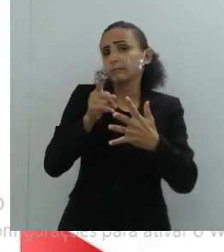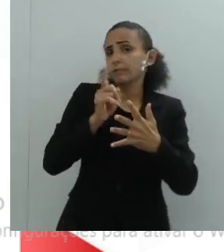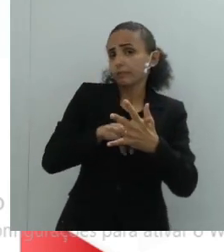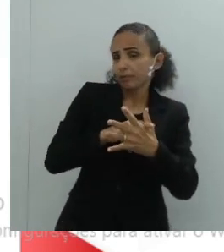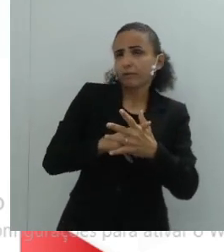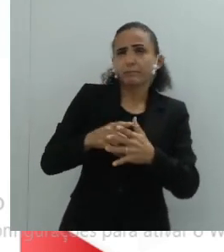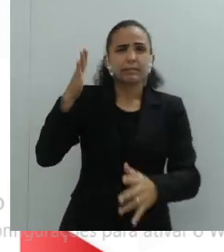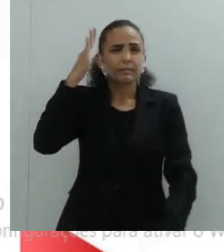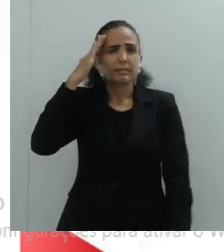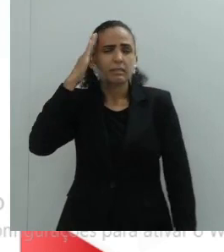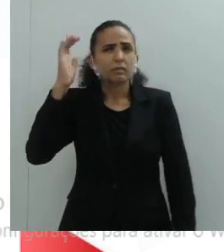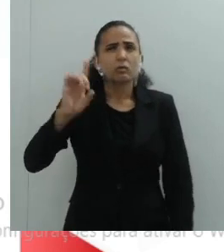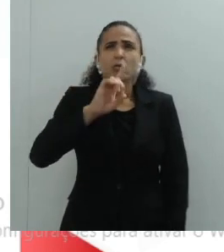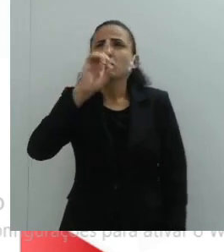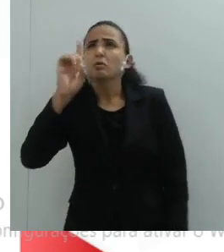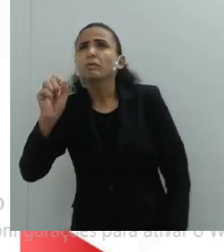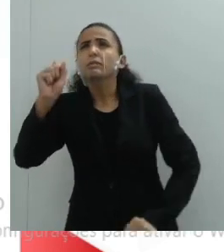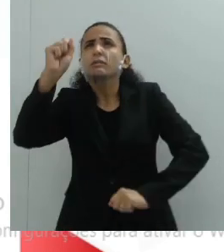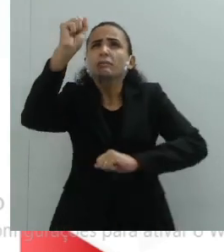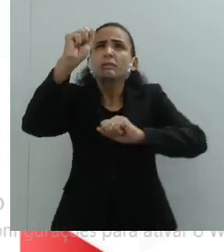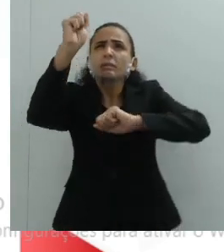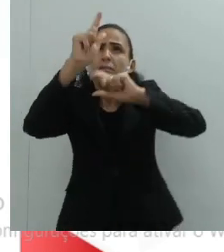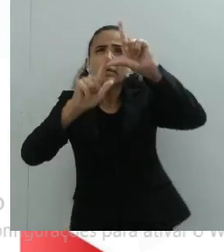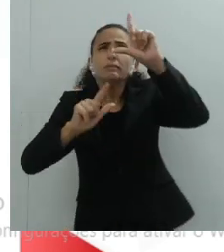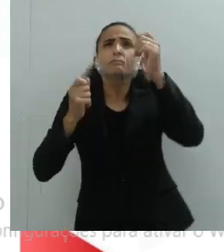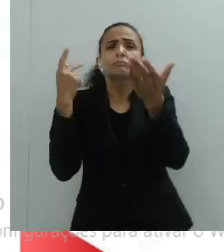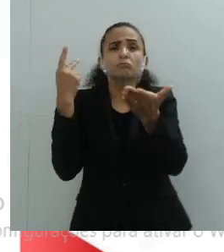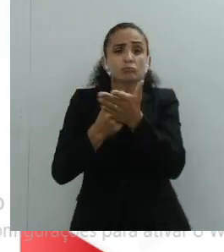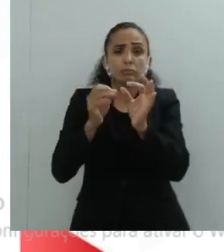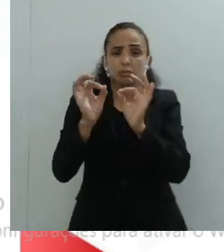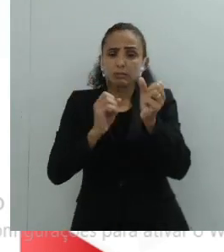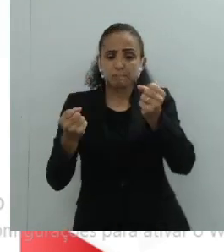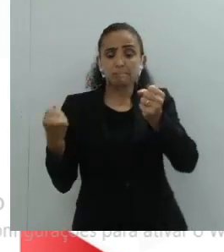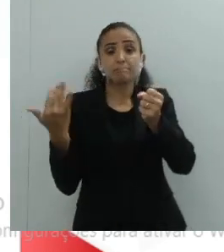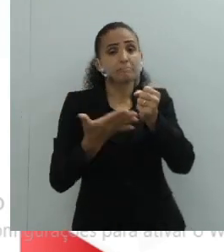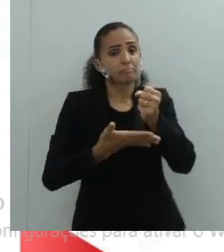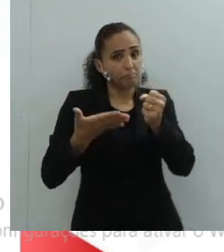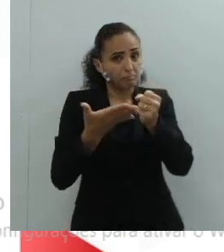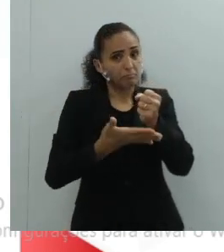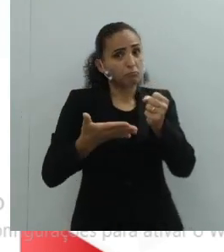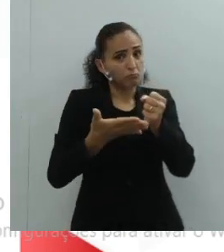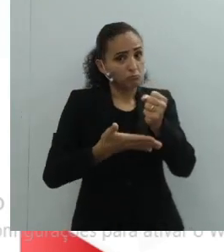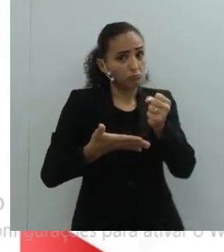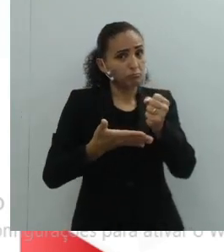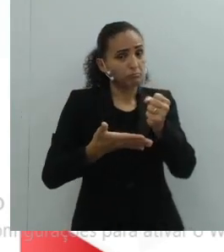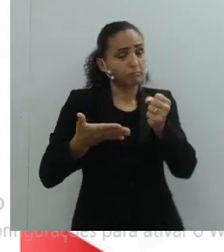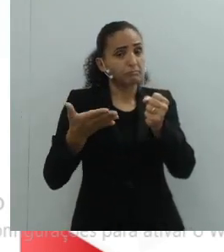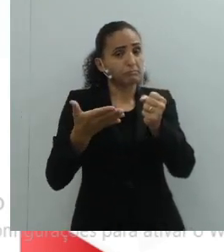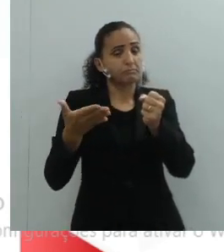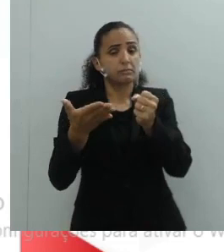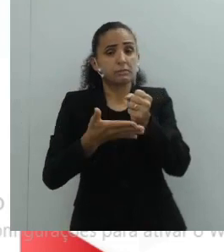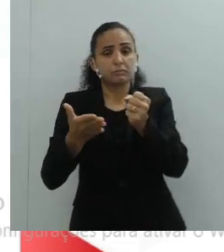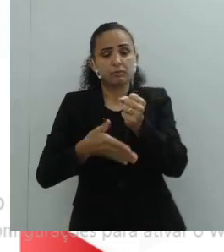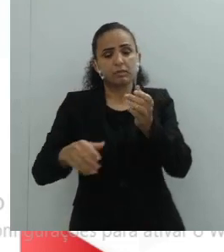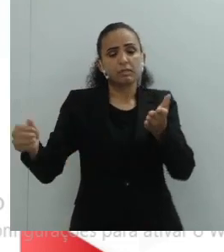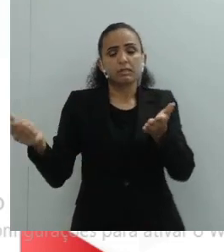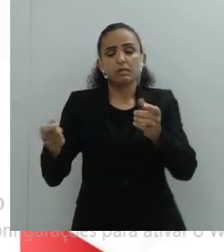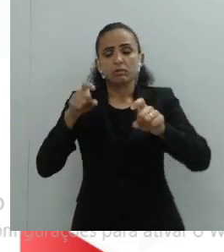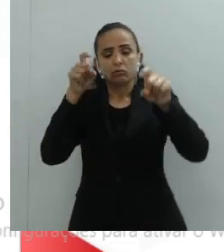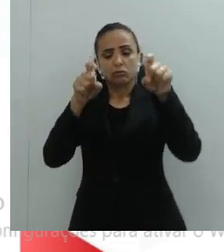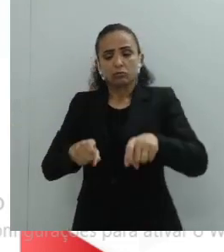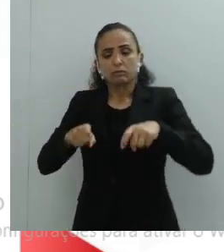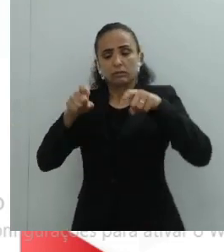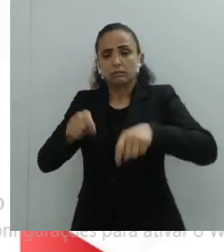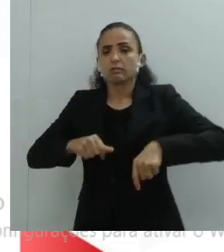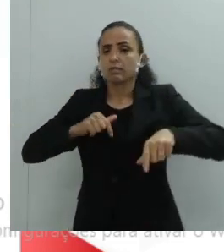as datas dos eclipses, estação do ano. Tudo isso era fundamental para a realização das atividades agrícolas e